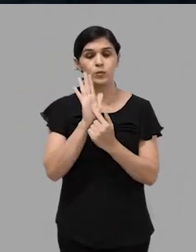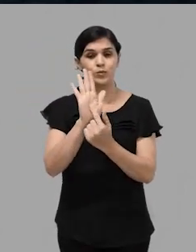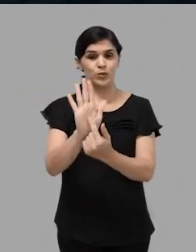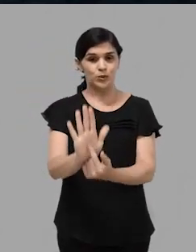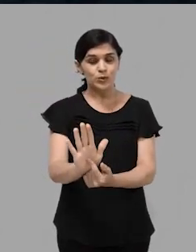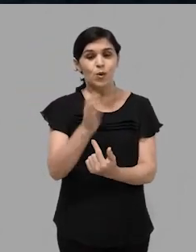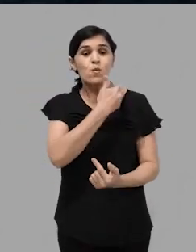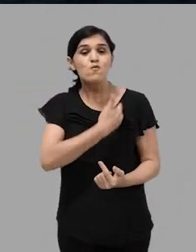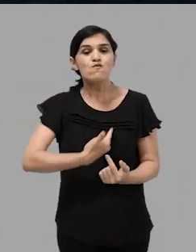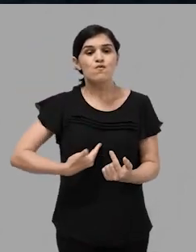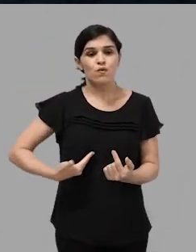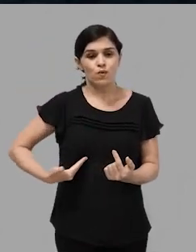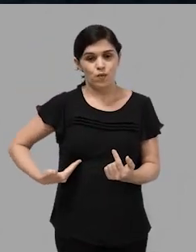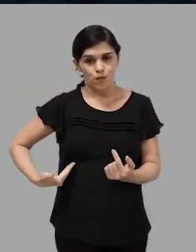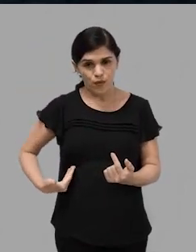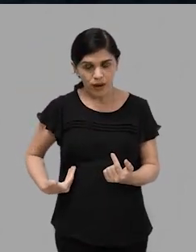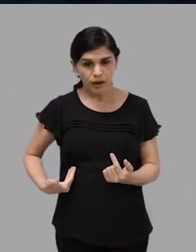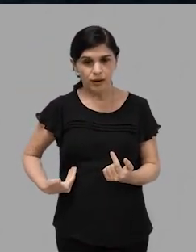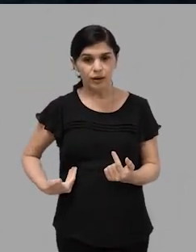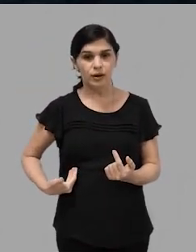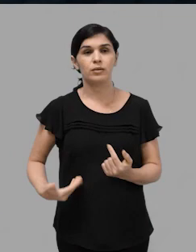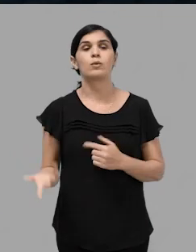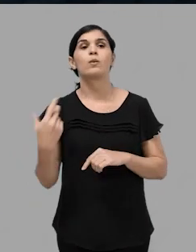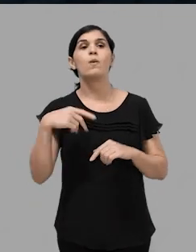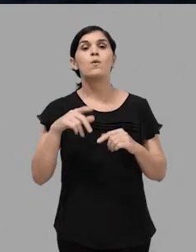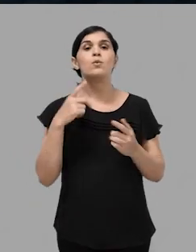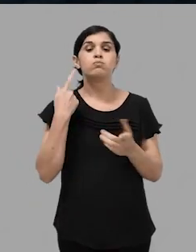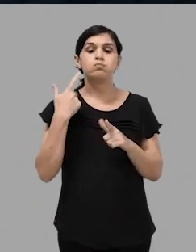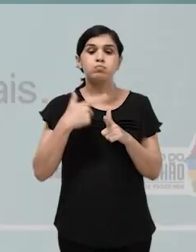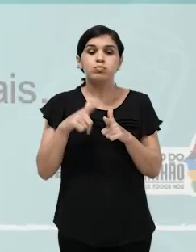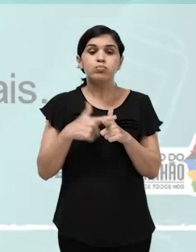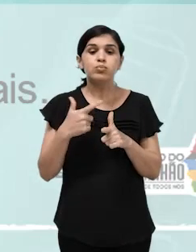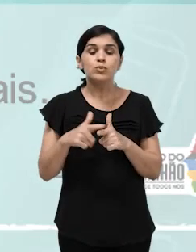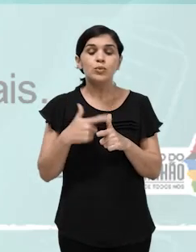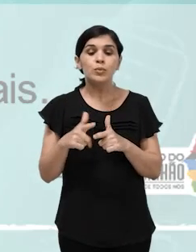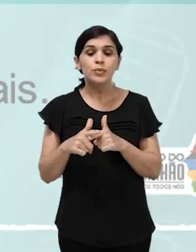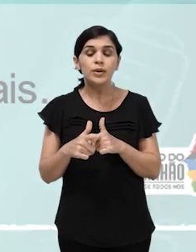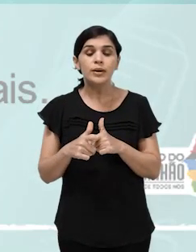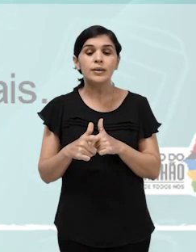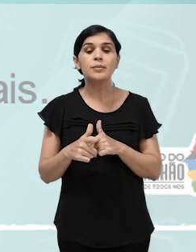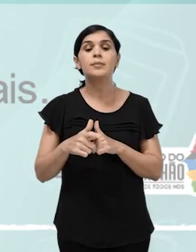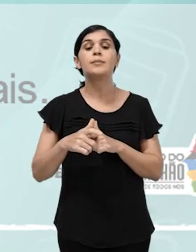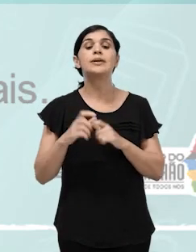sistema socioeconômico era o feudalismo. Então, a resposta certa é